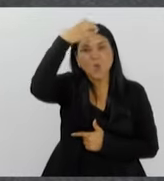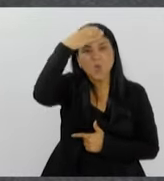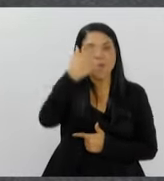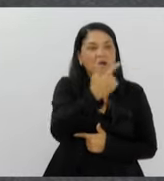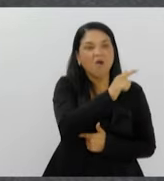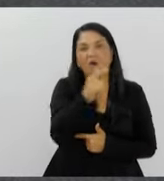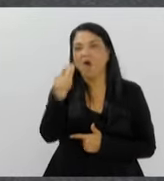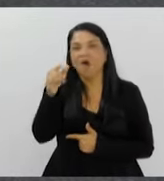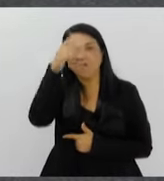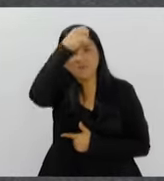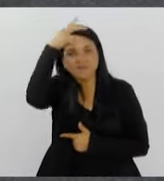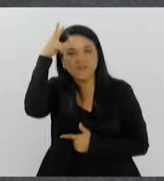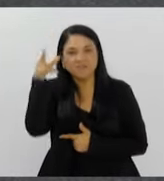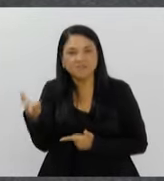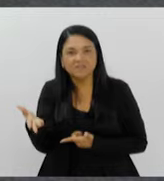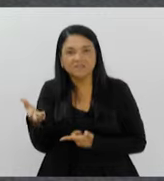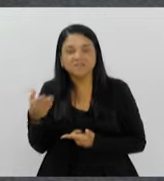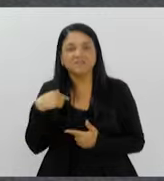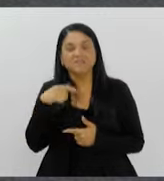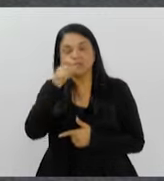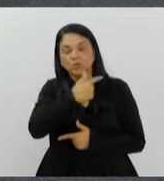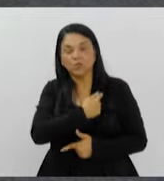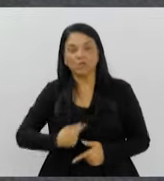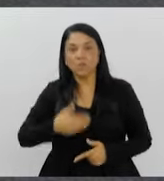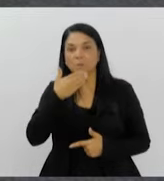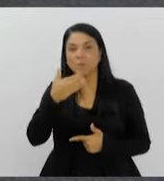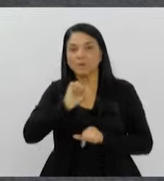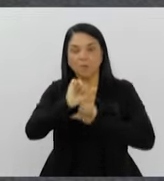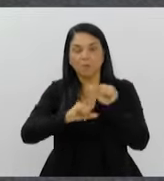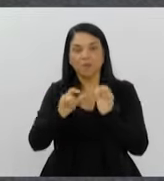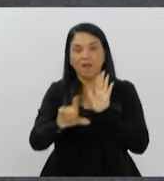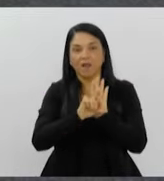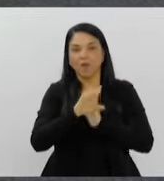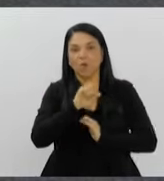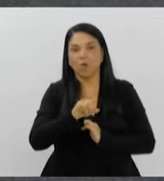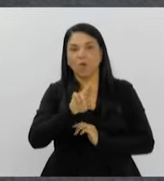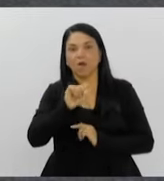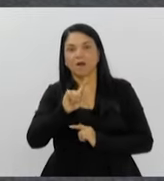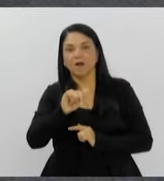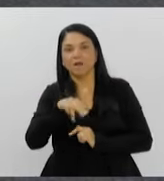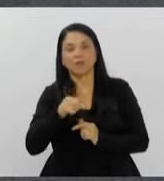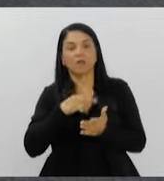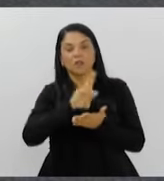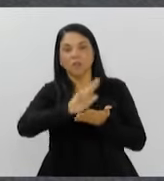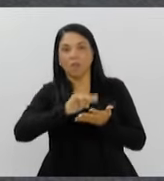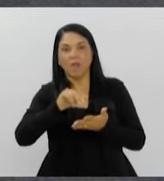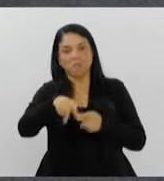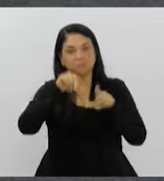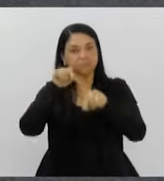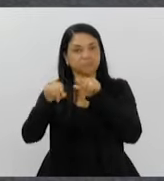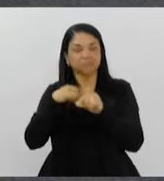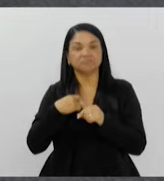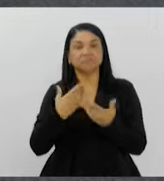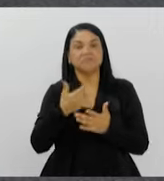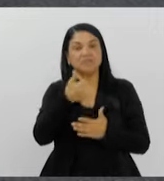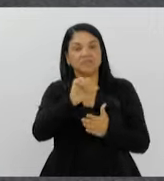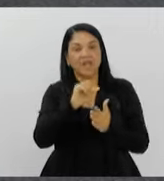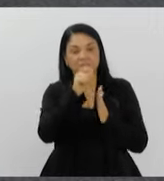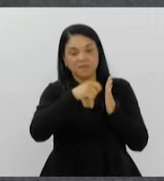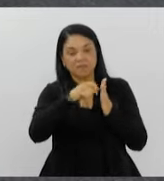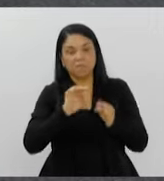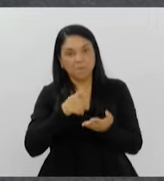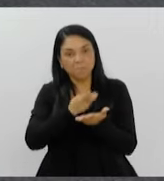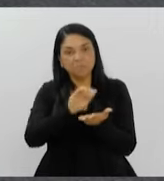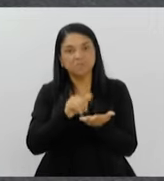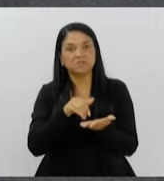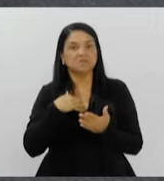próprio Governador pede para mudar a lei orgânica muda a lei orgânica nomeia quem ele quer 10 meses depois ele manda embora e não